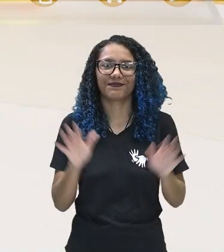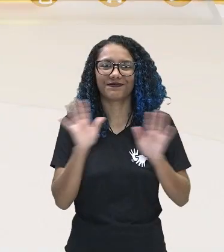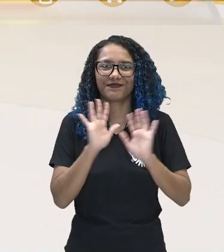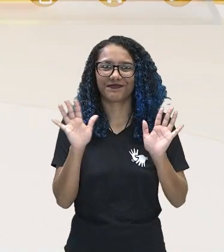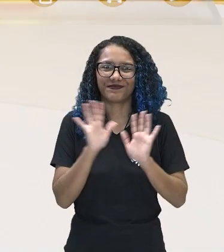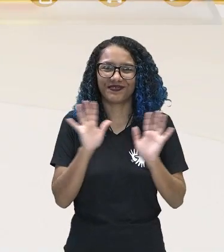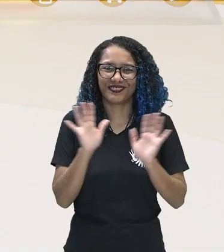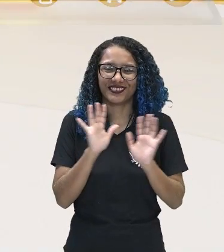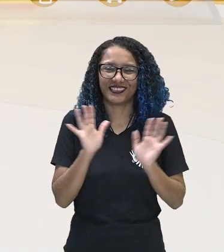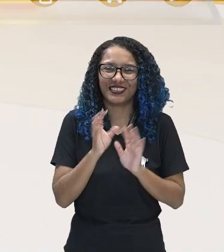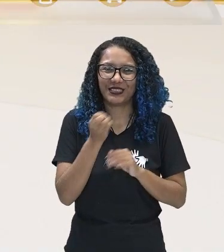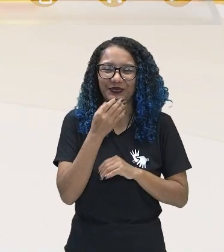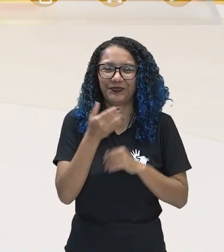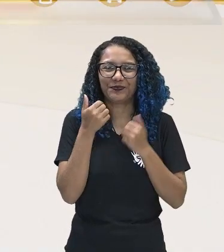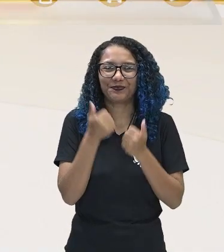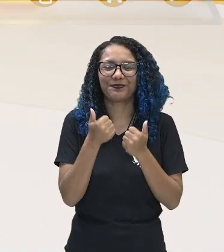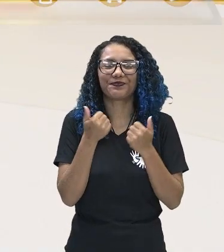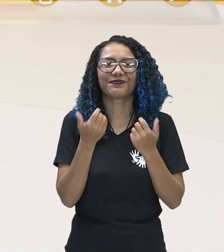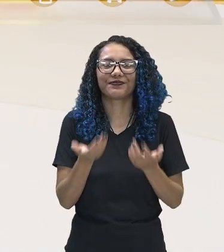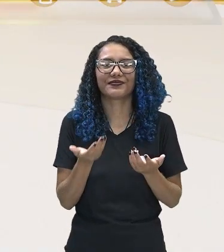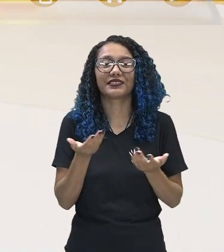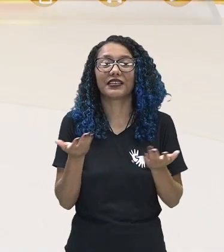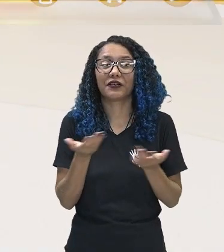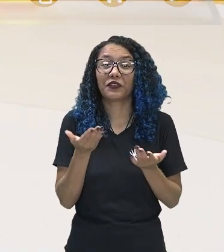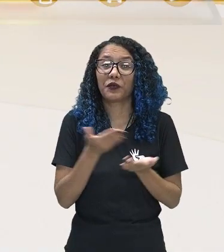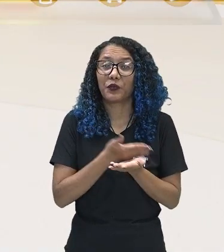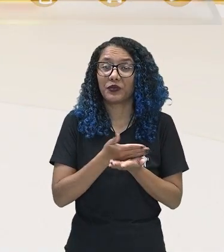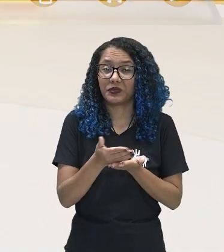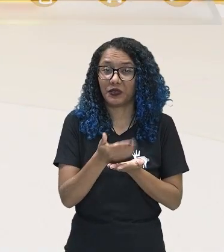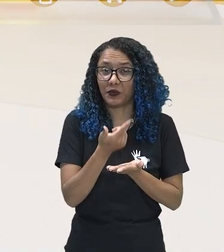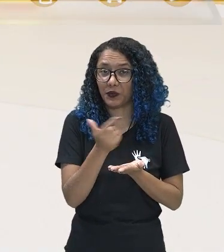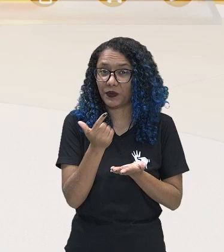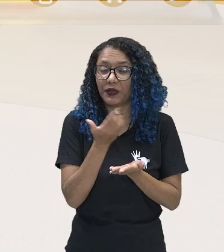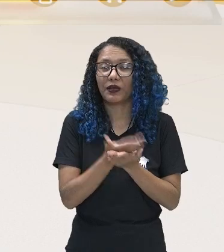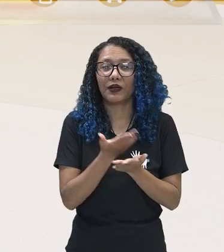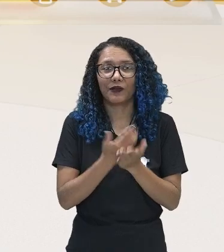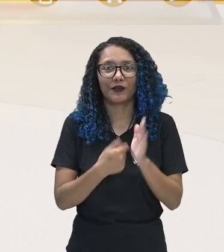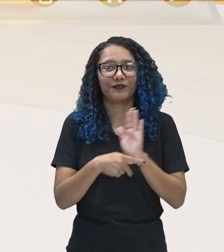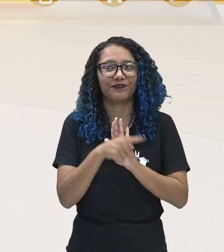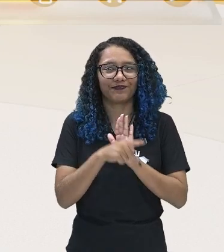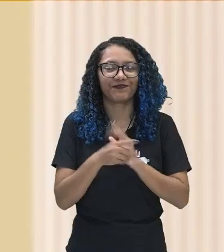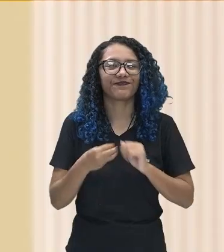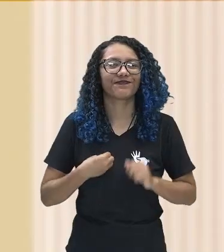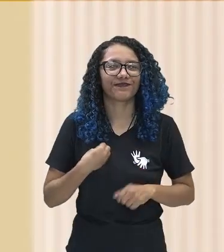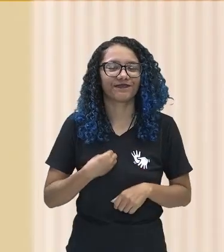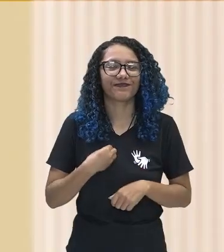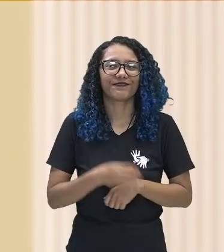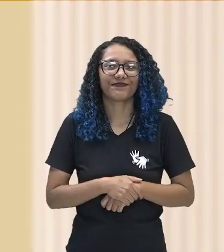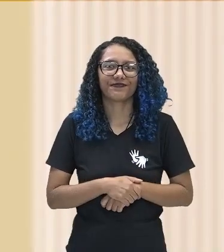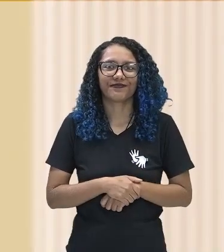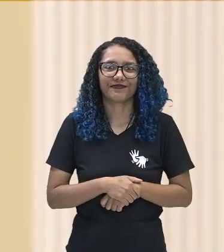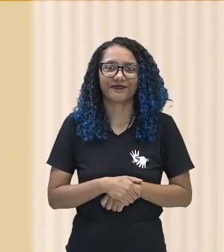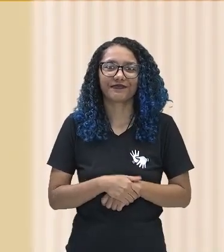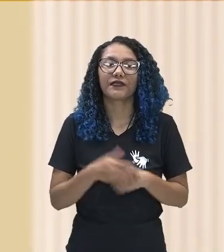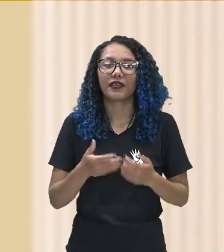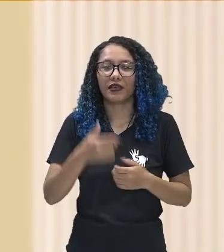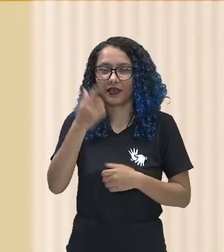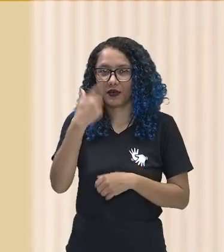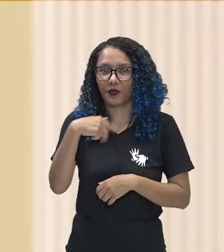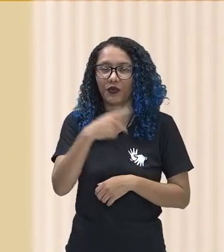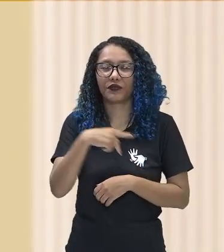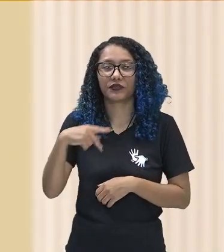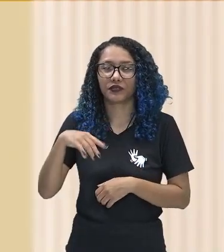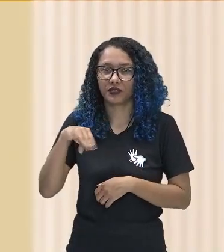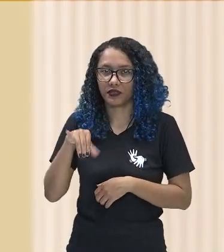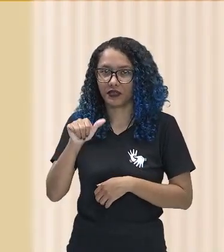Olá, queridos, tudo bem com vocês? Vamos iniciar mais uma aula do Projeto de Vida. Eu sou a professora